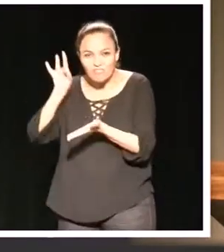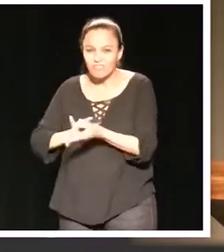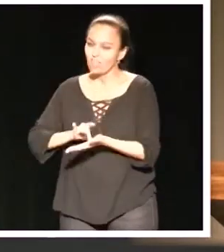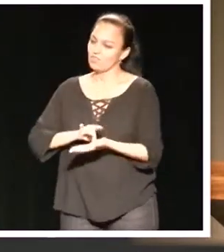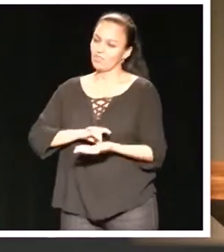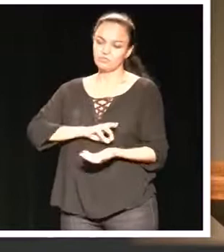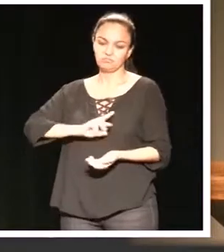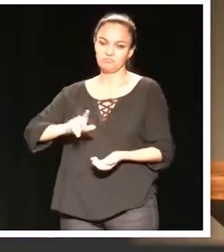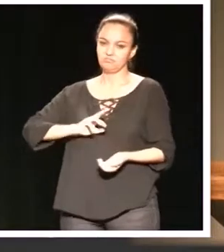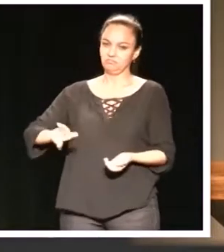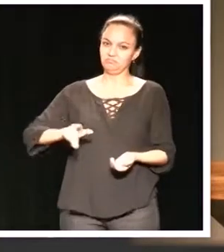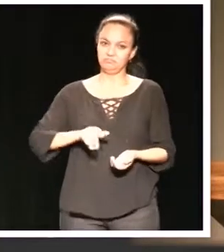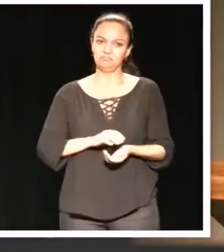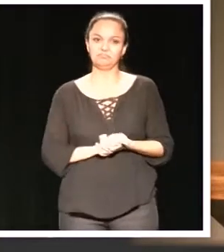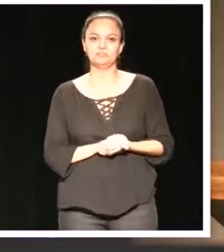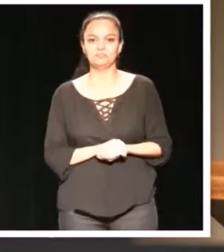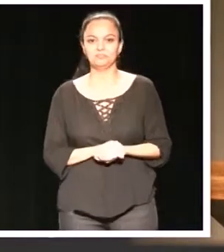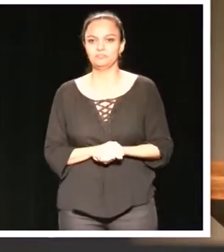baixa intensidade.